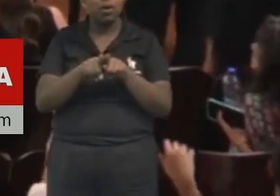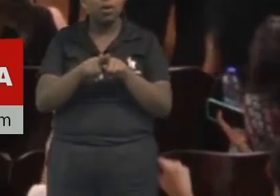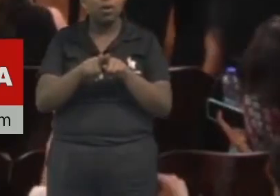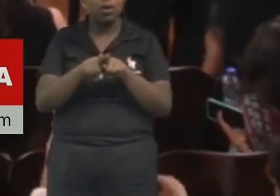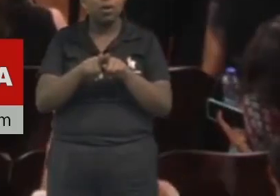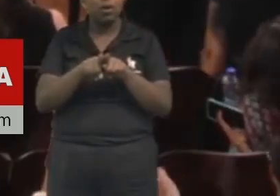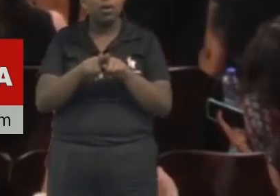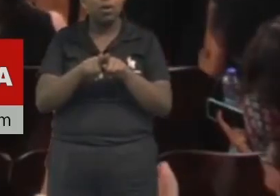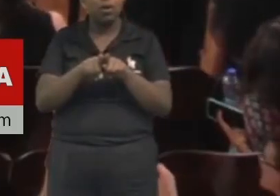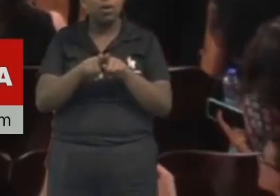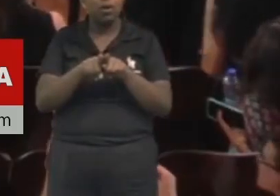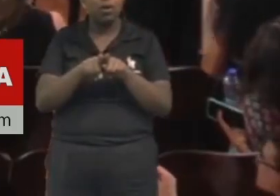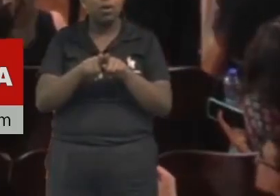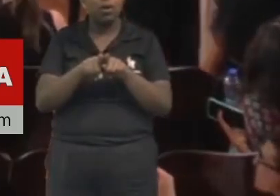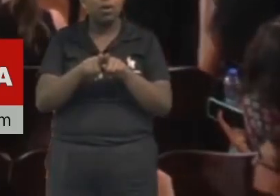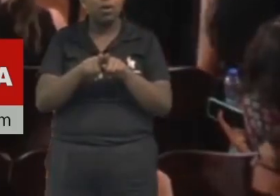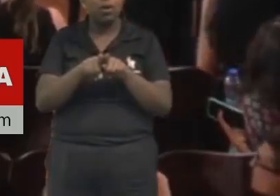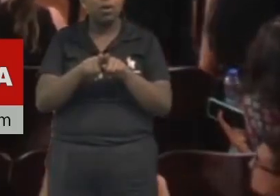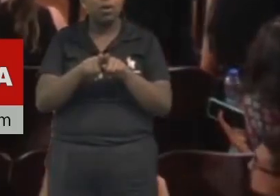eu quis dizer.